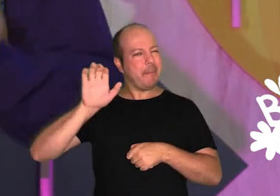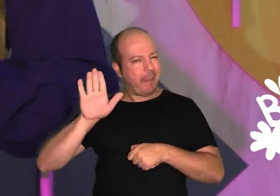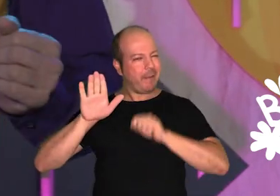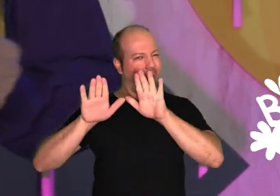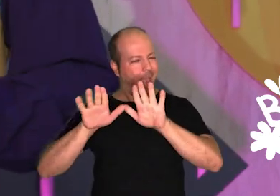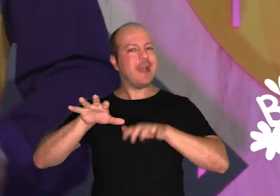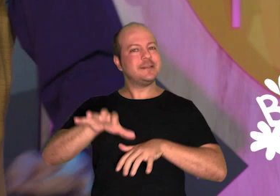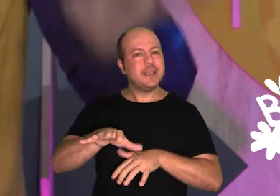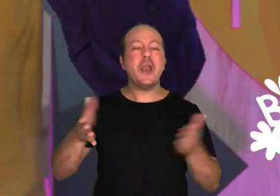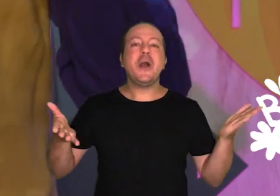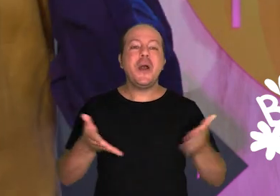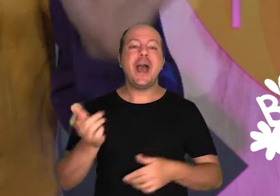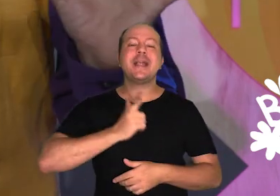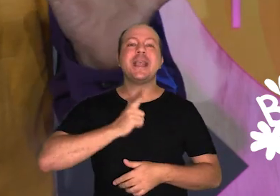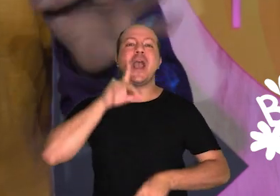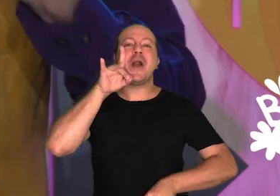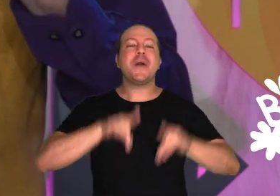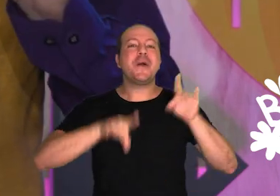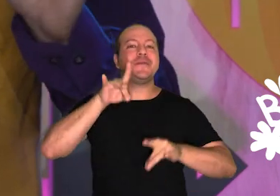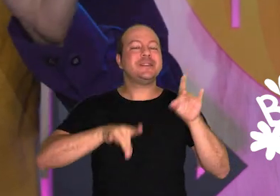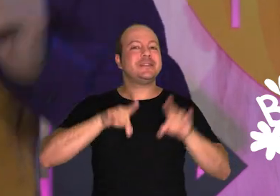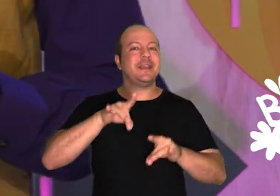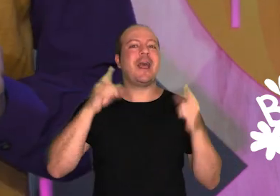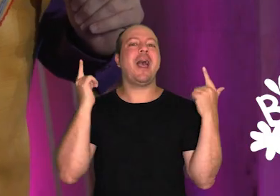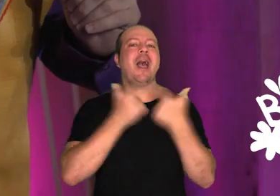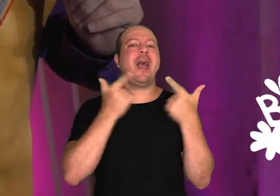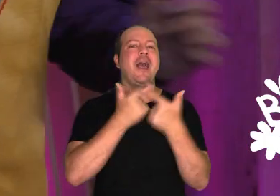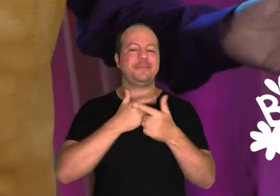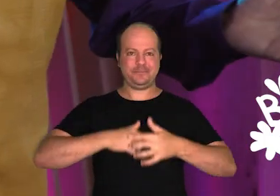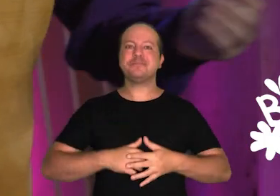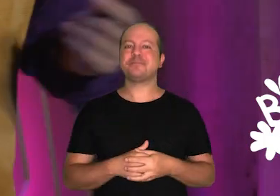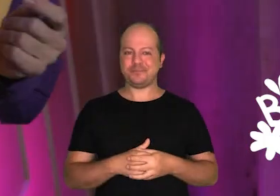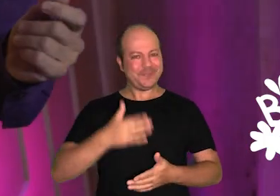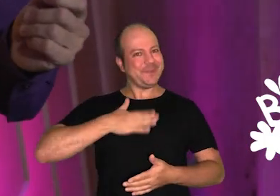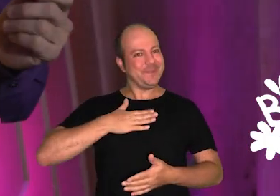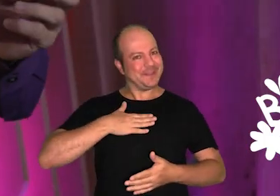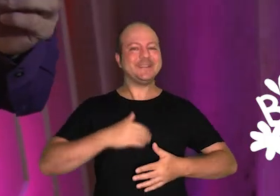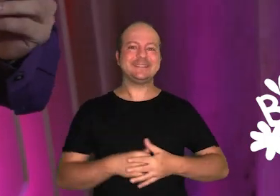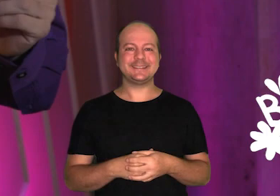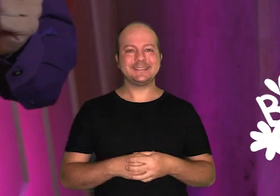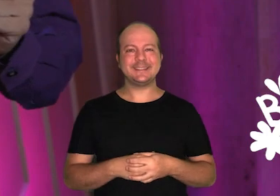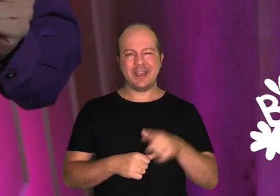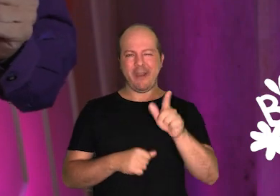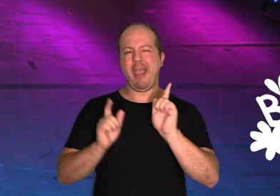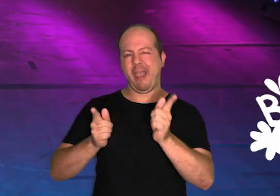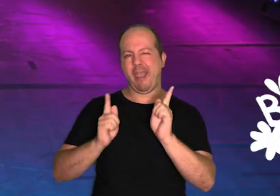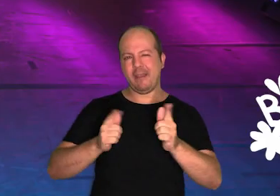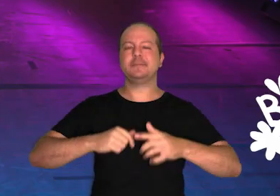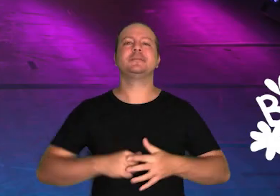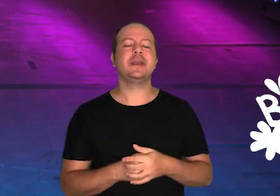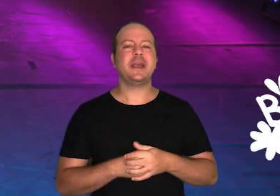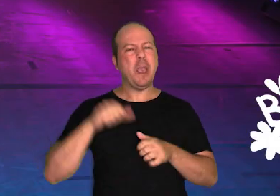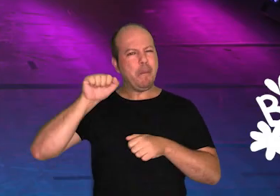E hoje teremos aqui a Oficina do Riso. Comigo. E vai ser bem divertido. Poder